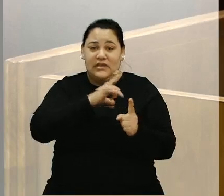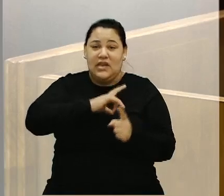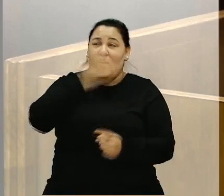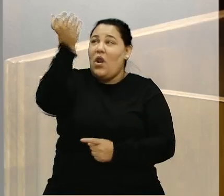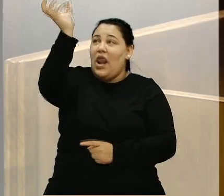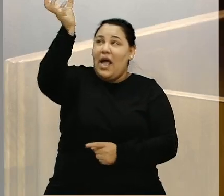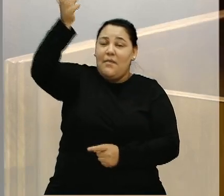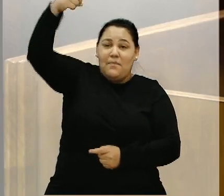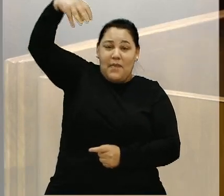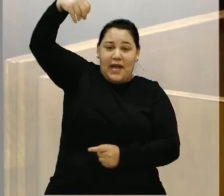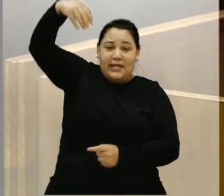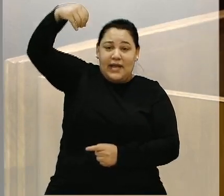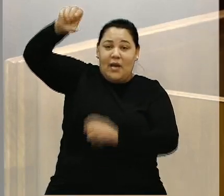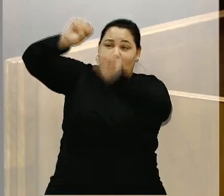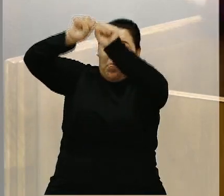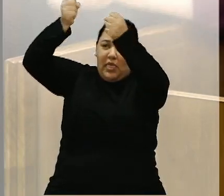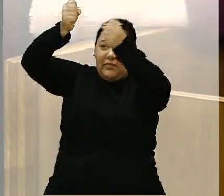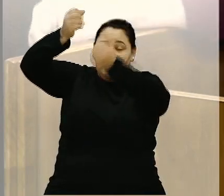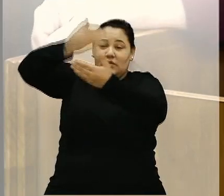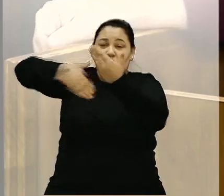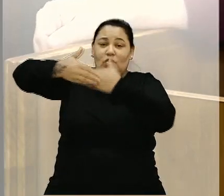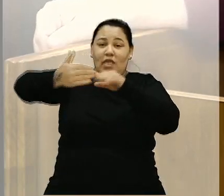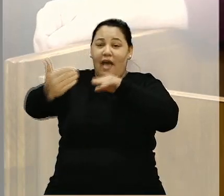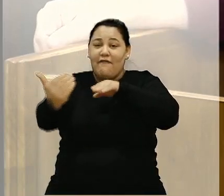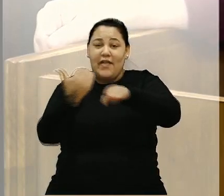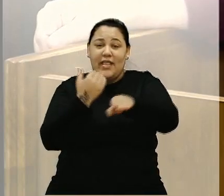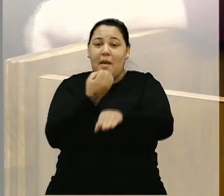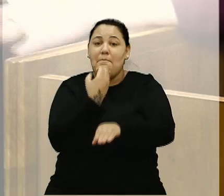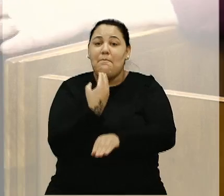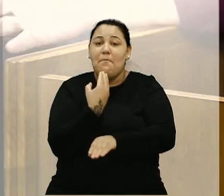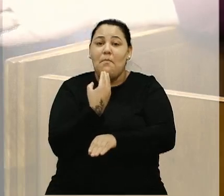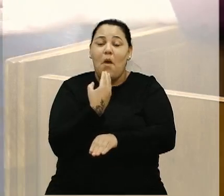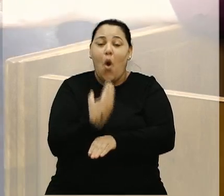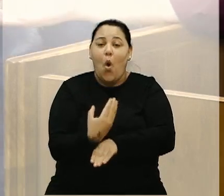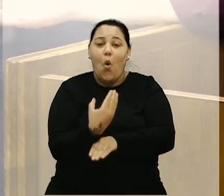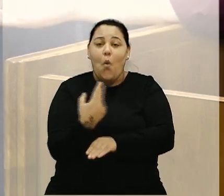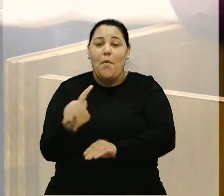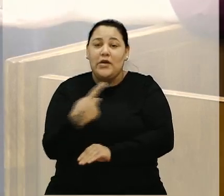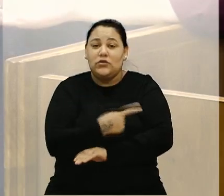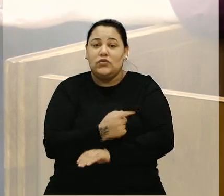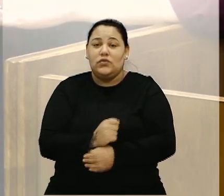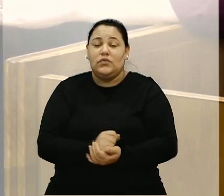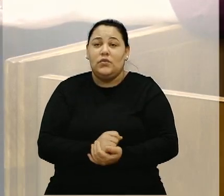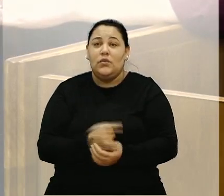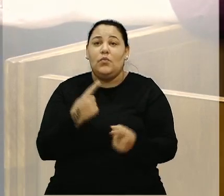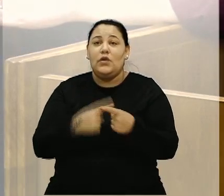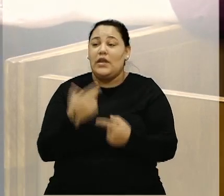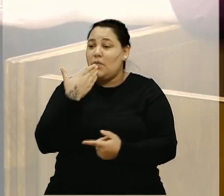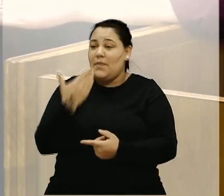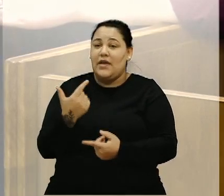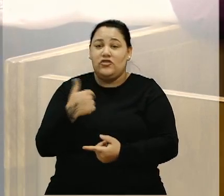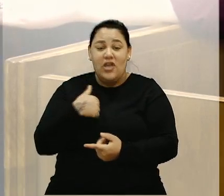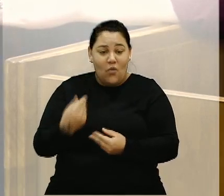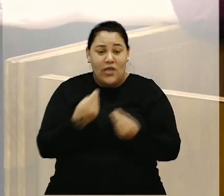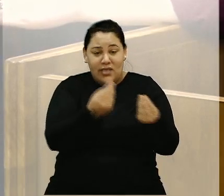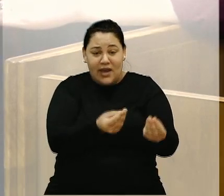em toda a Avenida Bom Pastor. Por que não me pedem? Eu levo uma por uma, já me disponibilizei de noite aí.